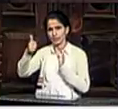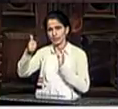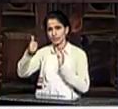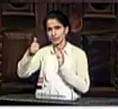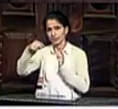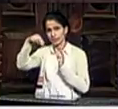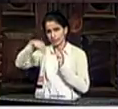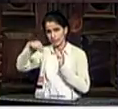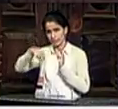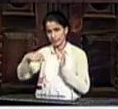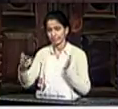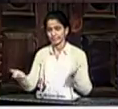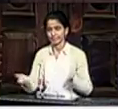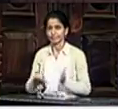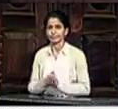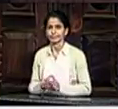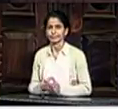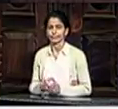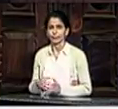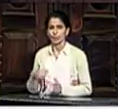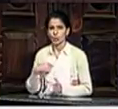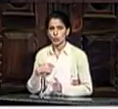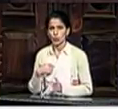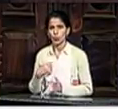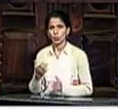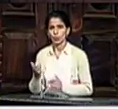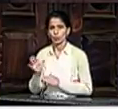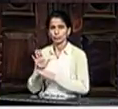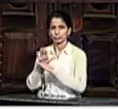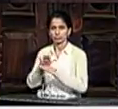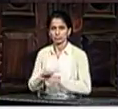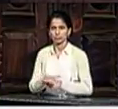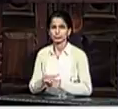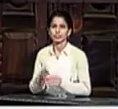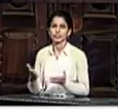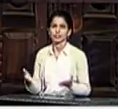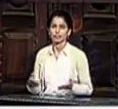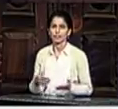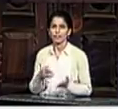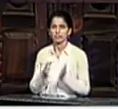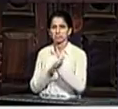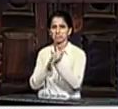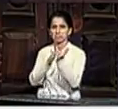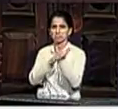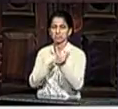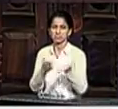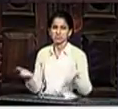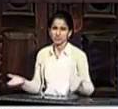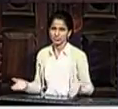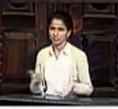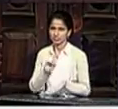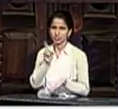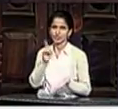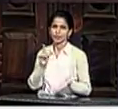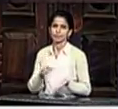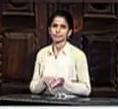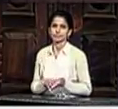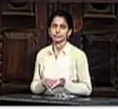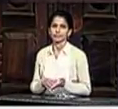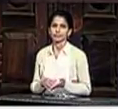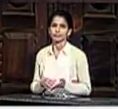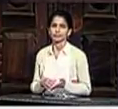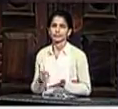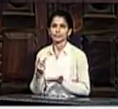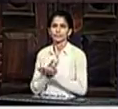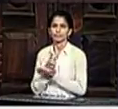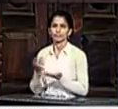enfrentadas. E eu não defendi, não preciso fazer elogio de corpo presente. O que